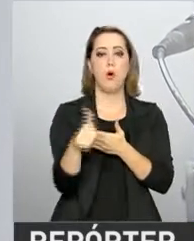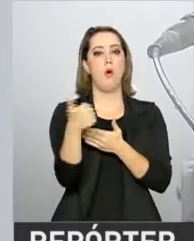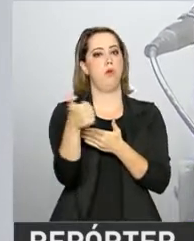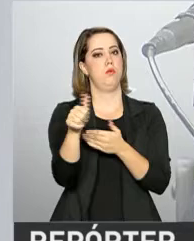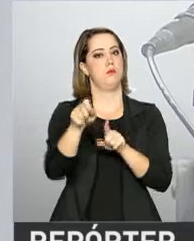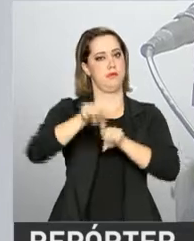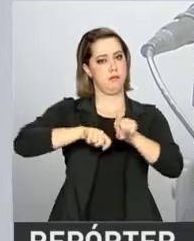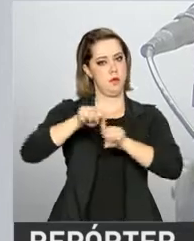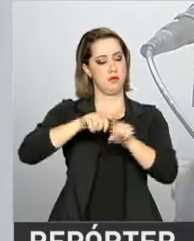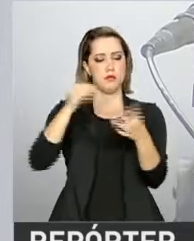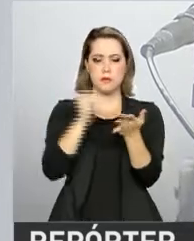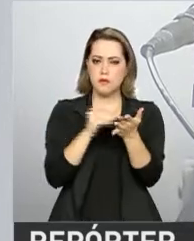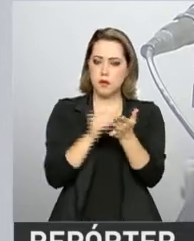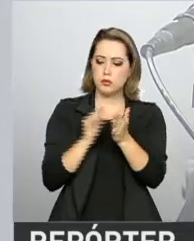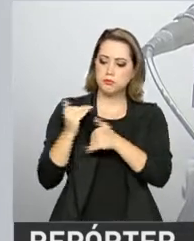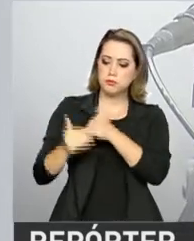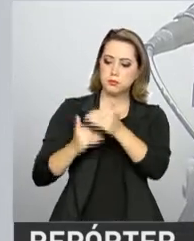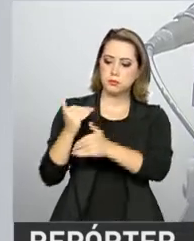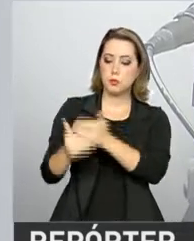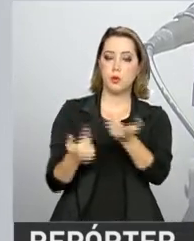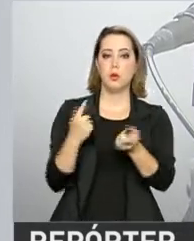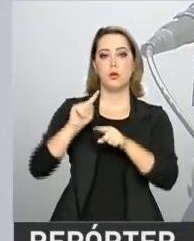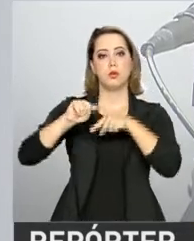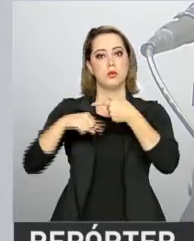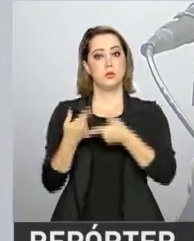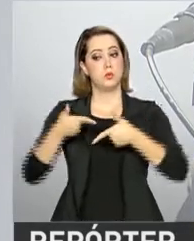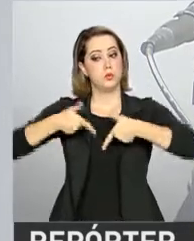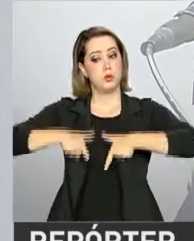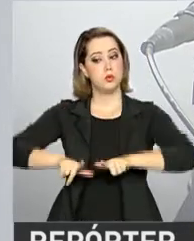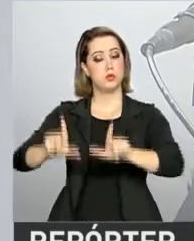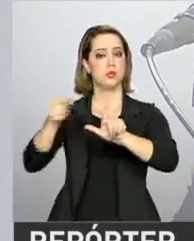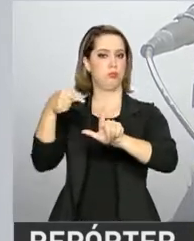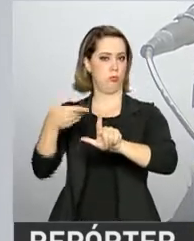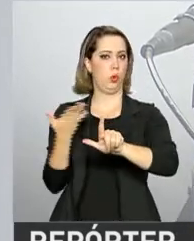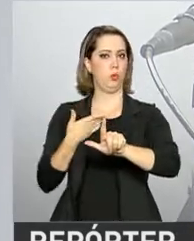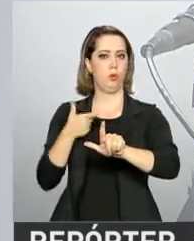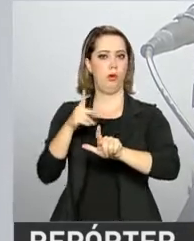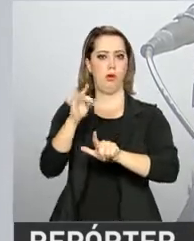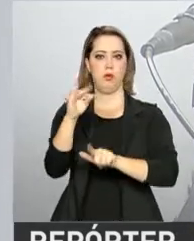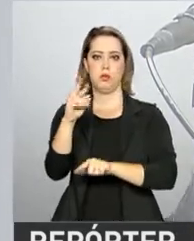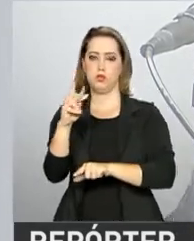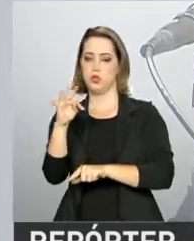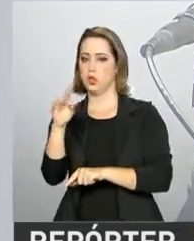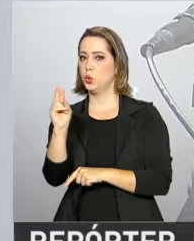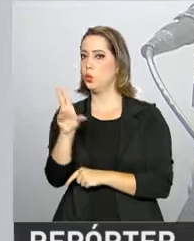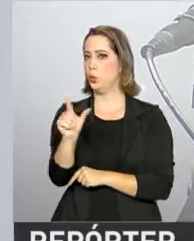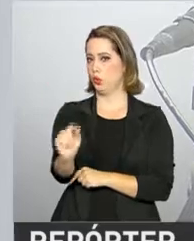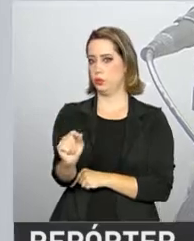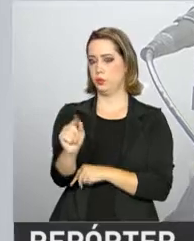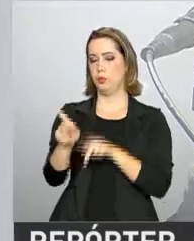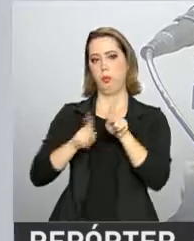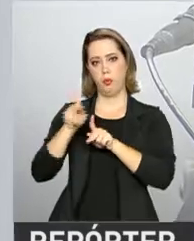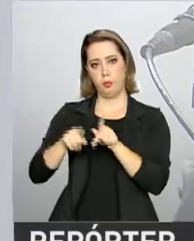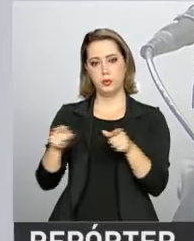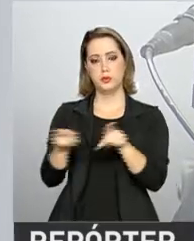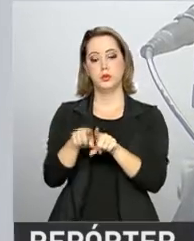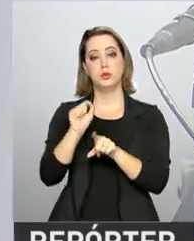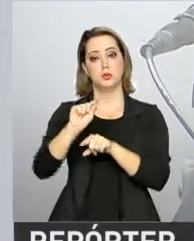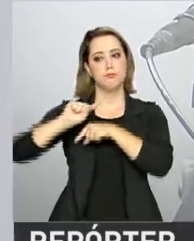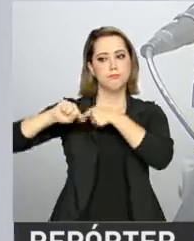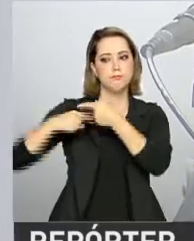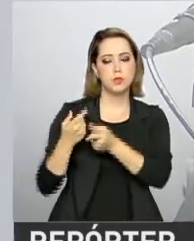à frente estão com fome passamos emissões líquidas nos meses subiu na maior parte do mês subseqüente e